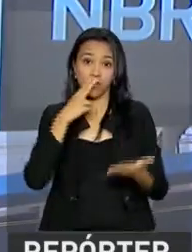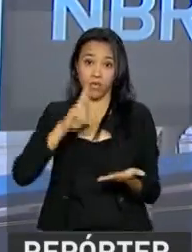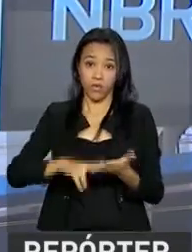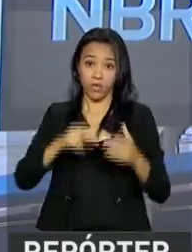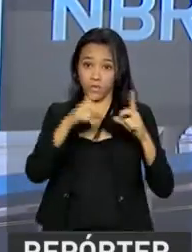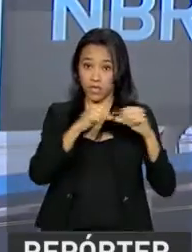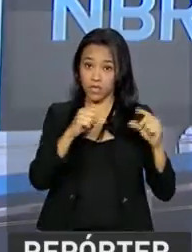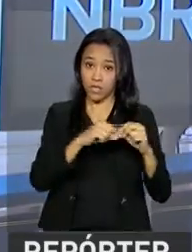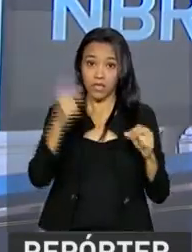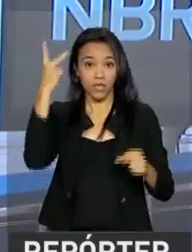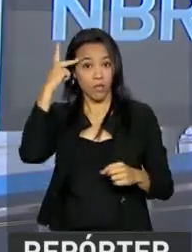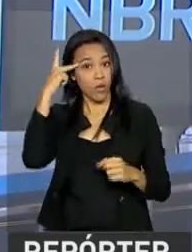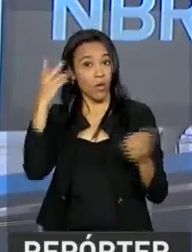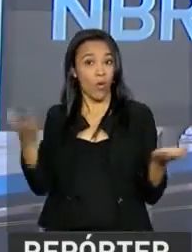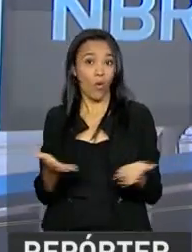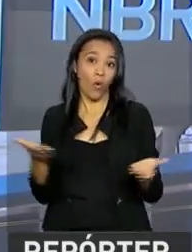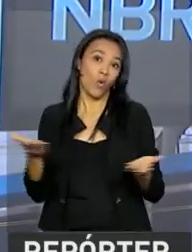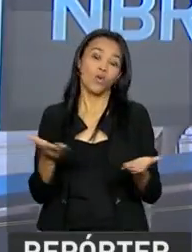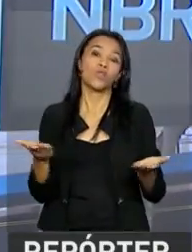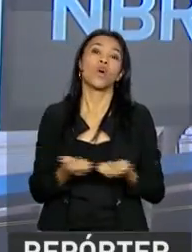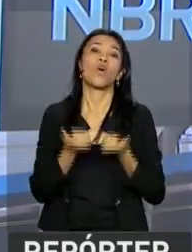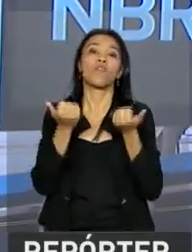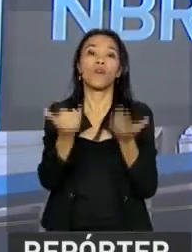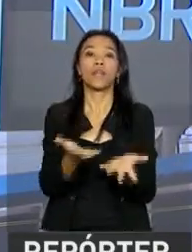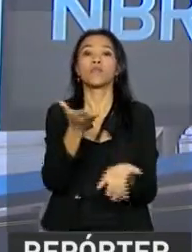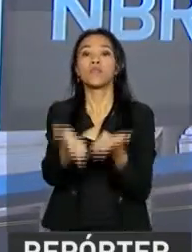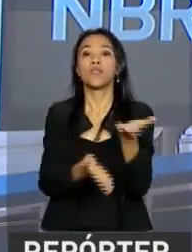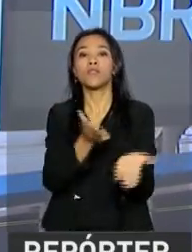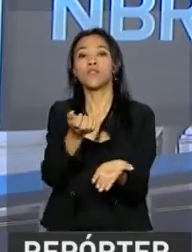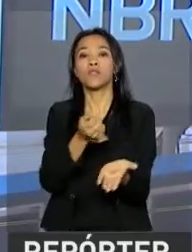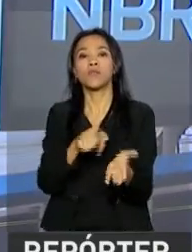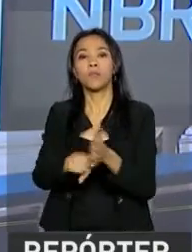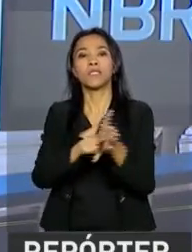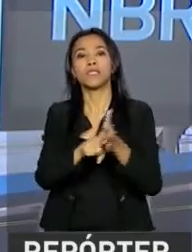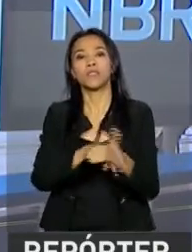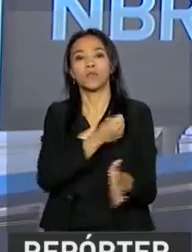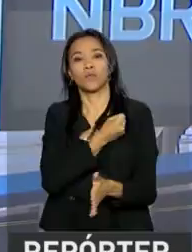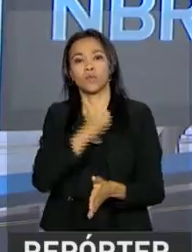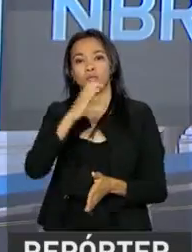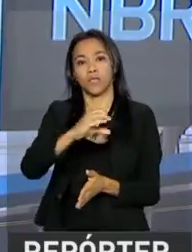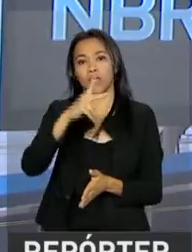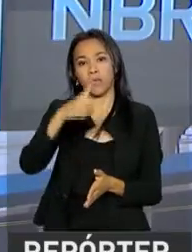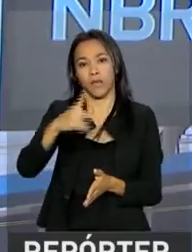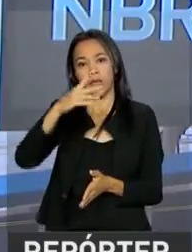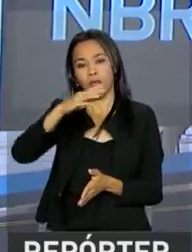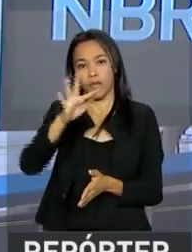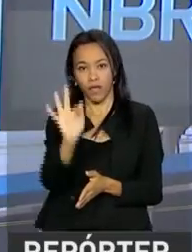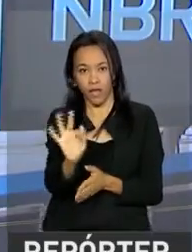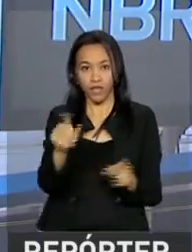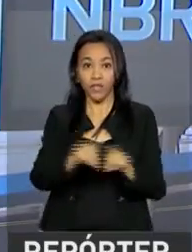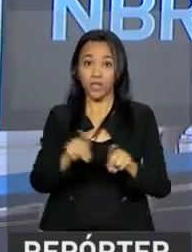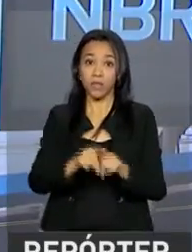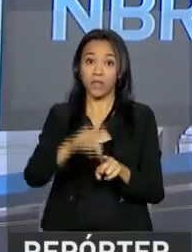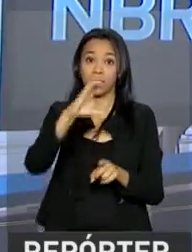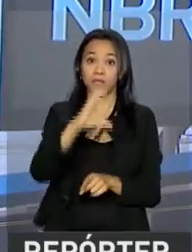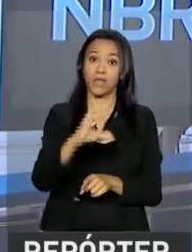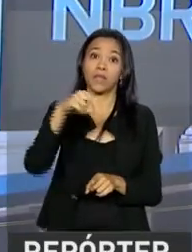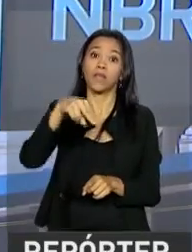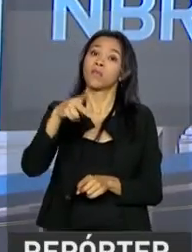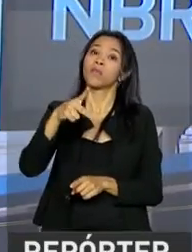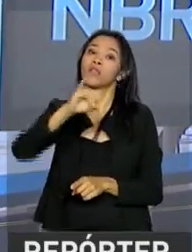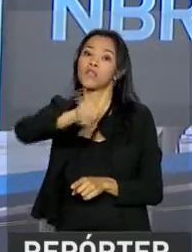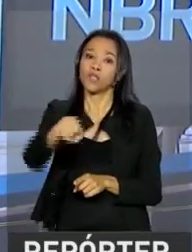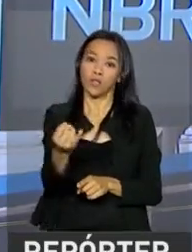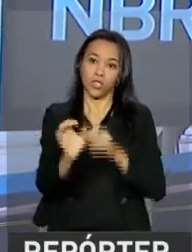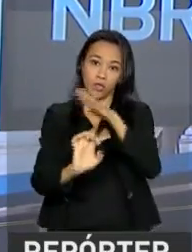Paulo iniciam hoje um serviço de consulta aos números de CPF e CNPJ de empresas. Até 31 de março, o